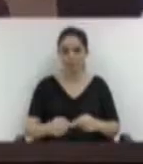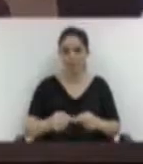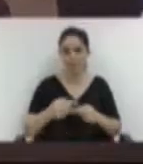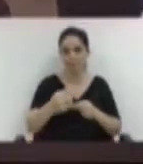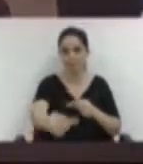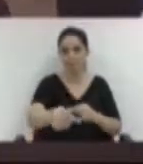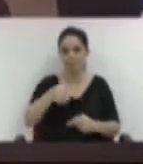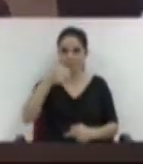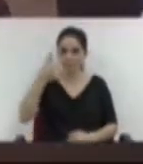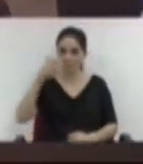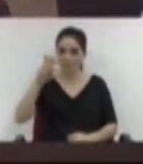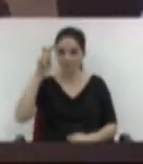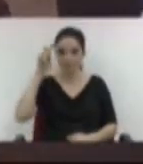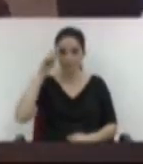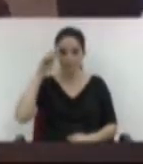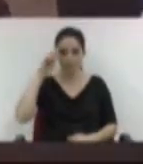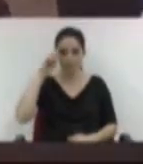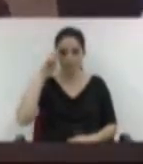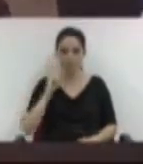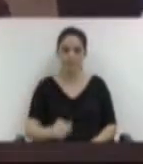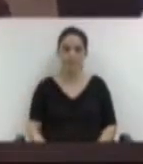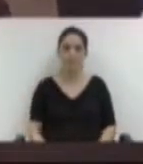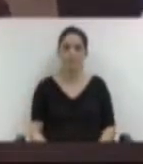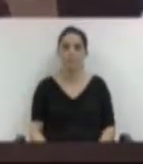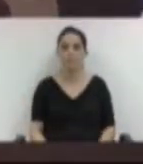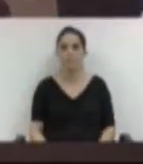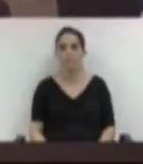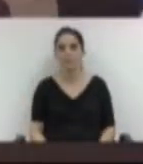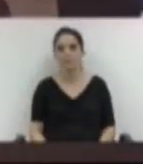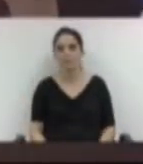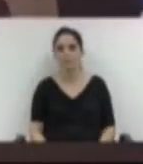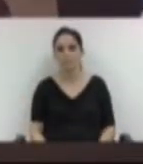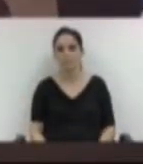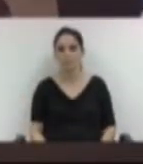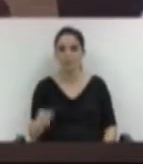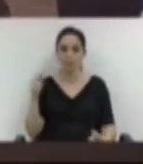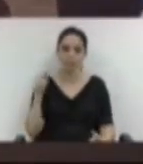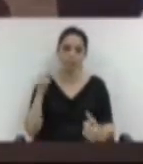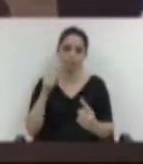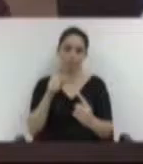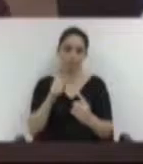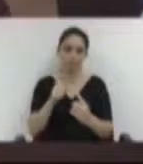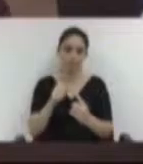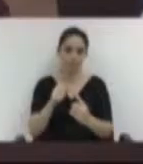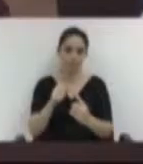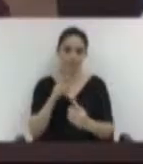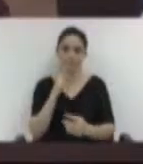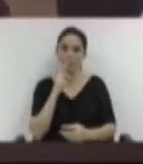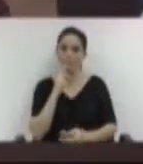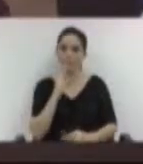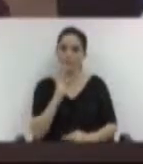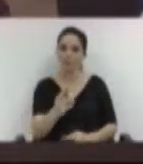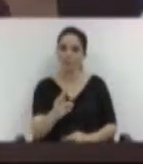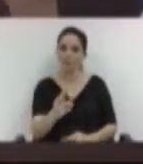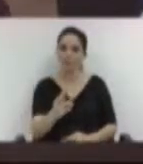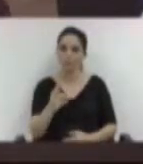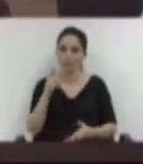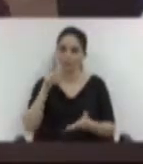15 dias, além do prazo regimental, com o objetivo de responder os ofícios